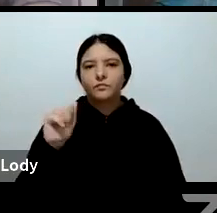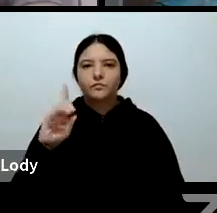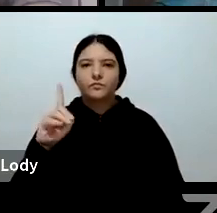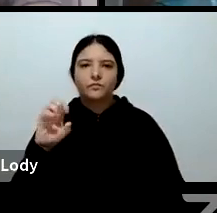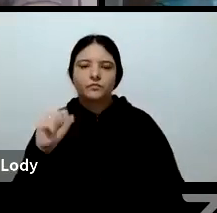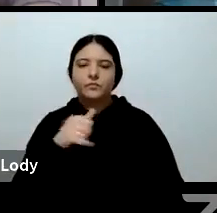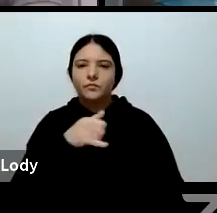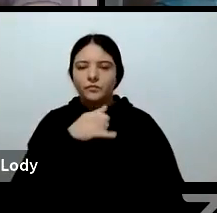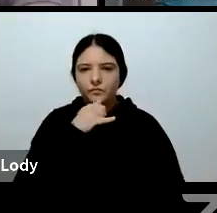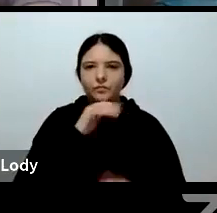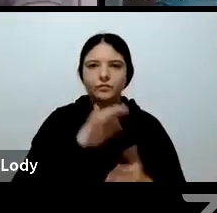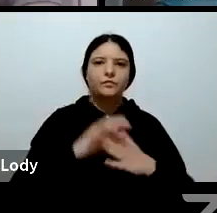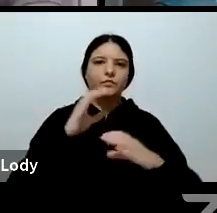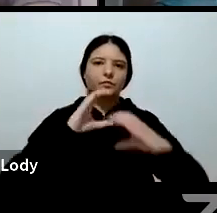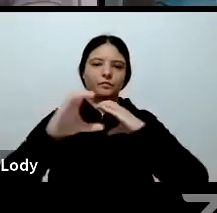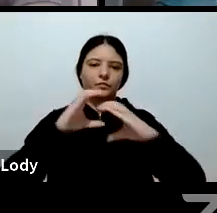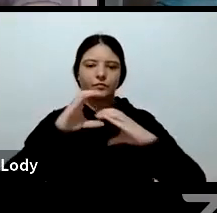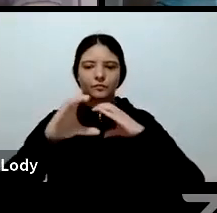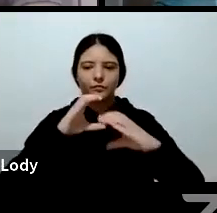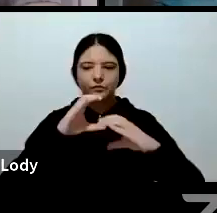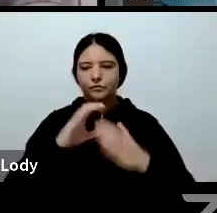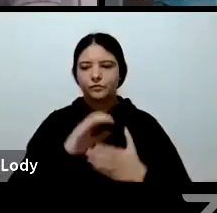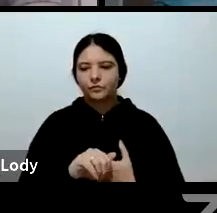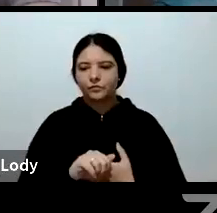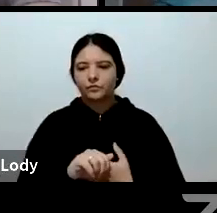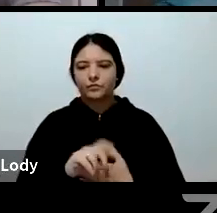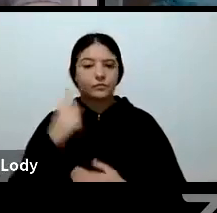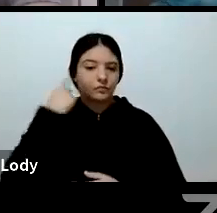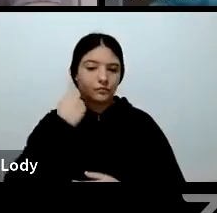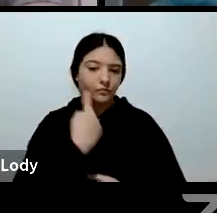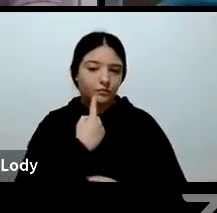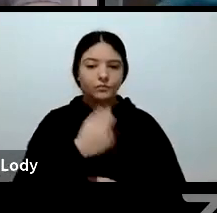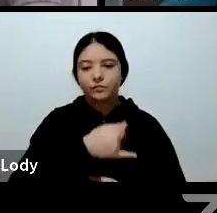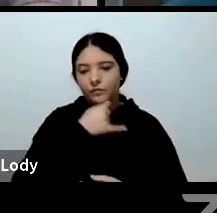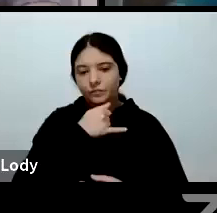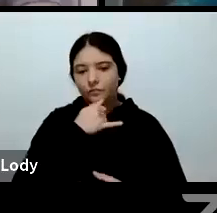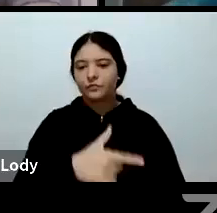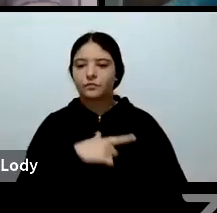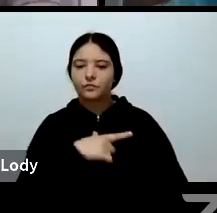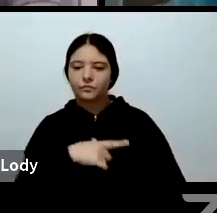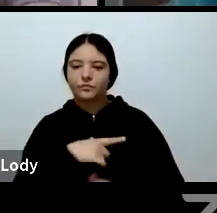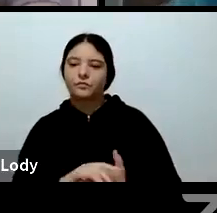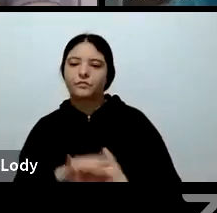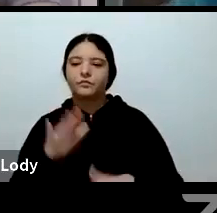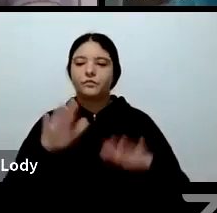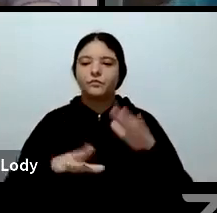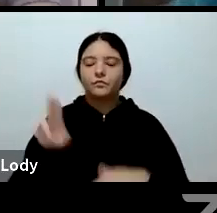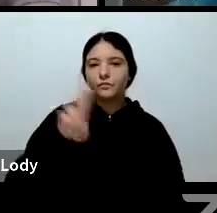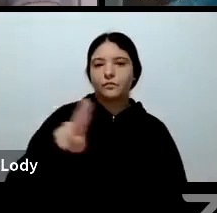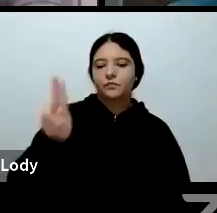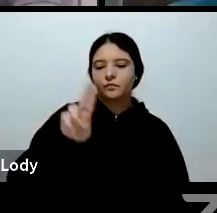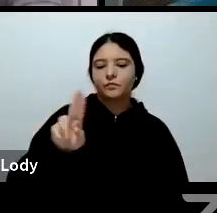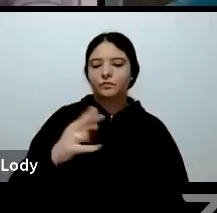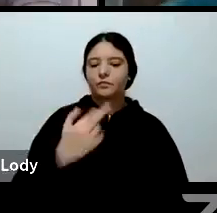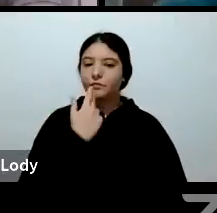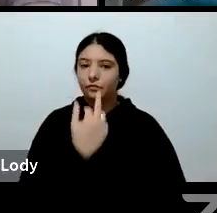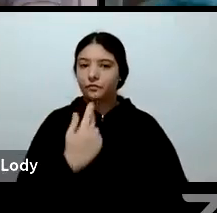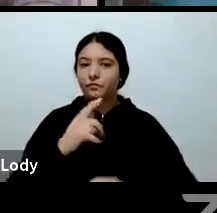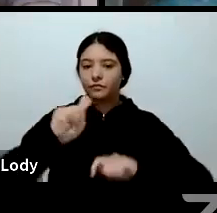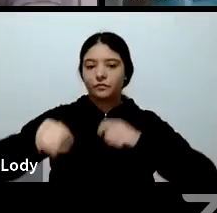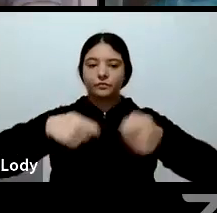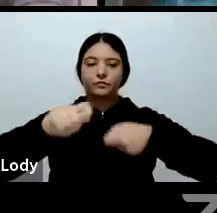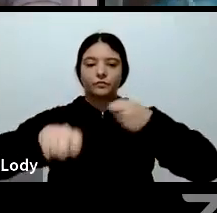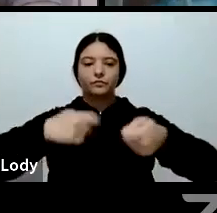na comunicação, né, dos surdos, você tem, né, muitas vezes o uso de uma língua de sinais, muitas vezes